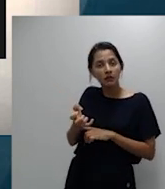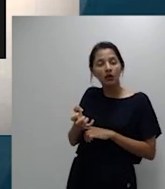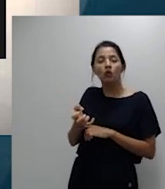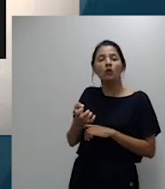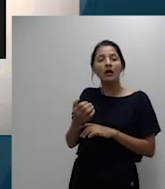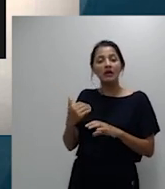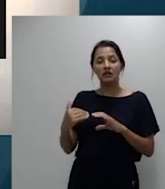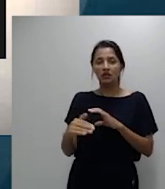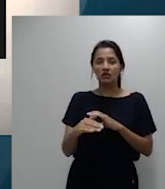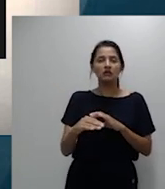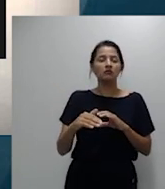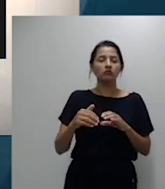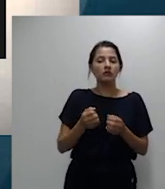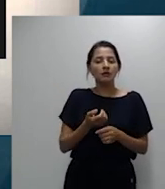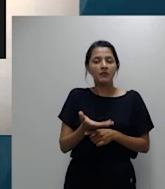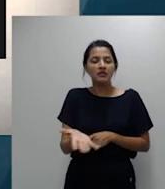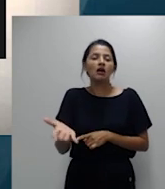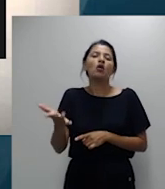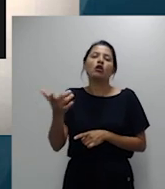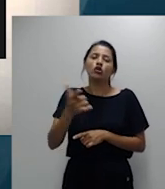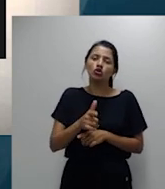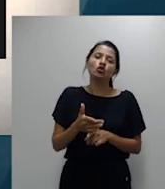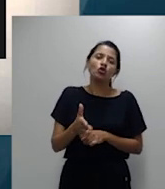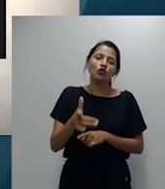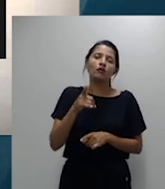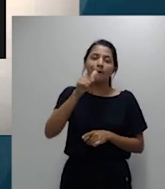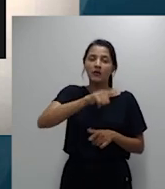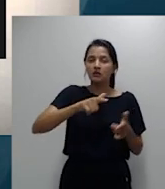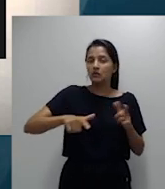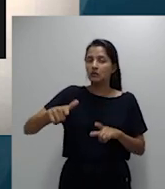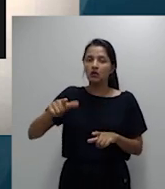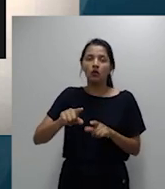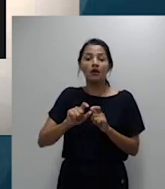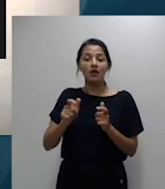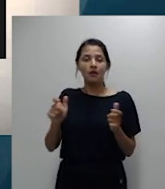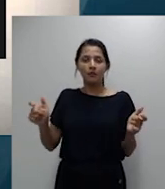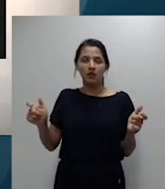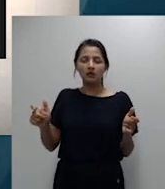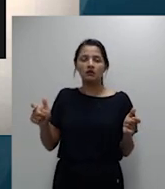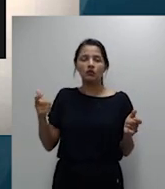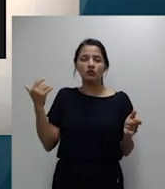transmissão EA retransmissão A reflexão 1